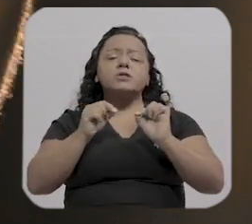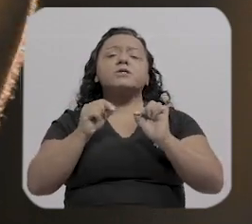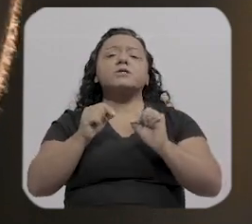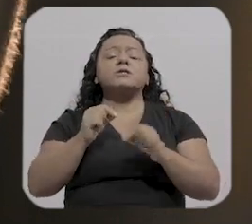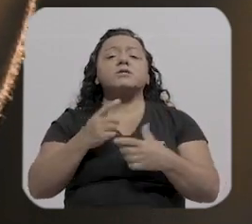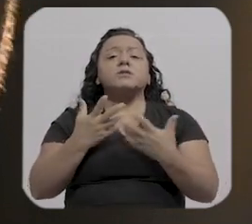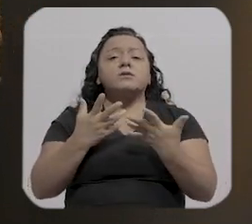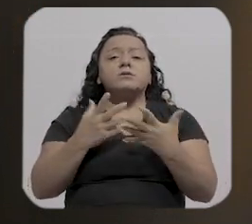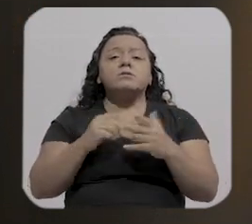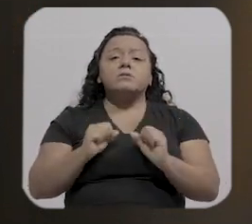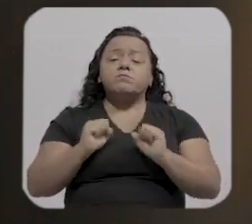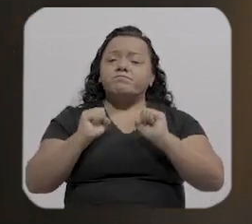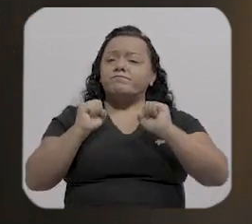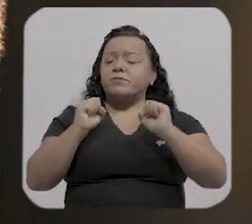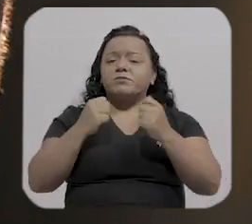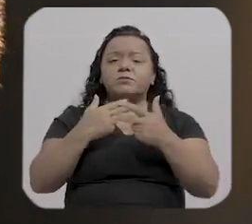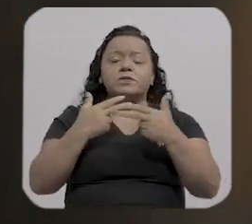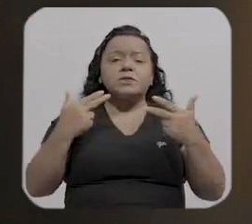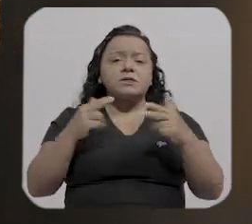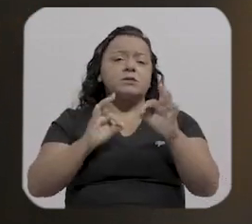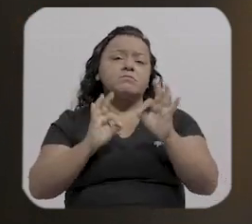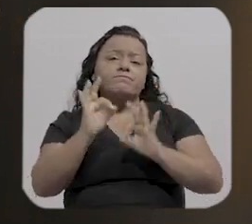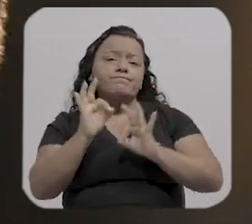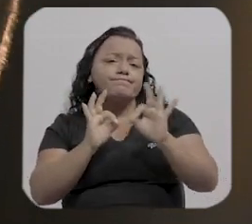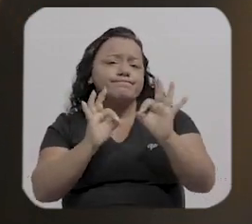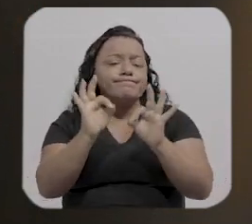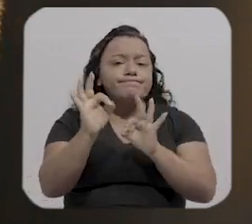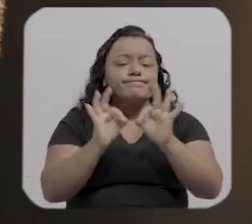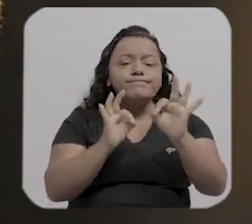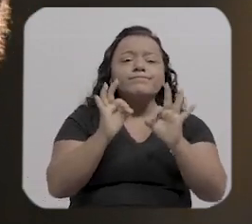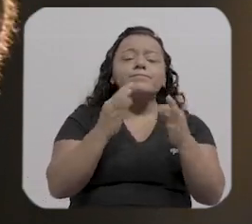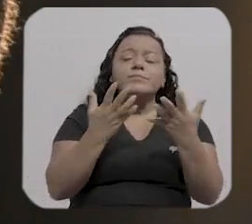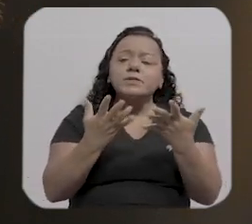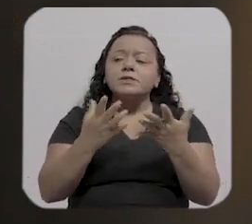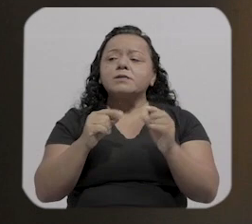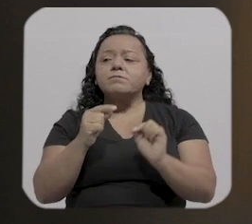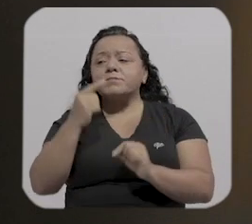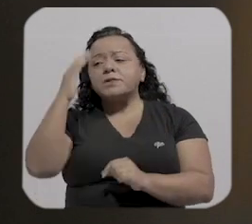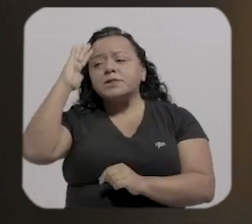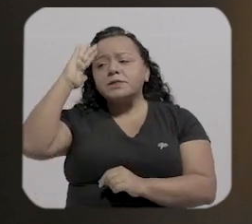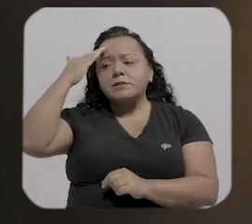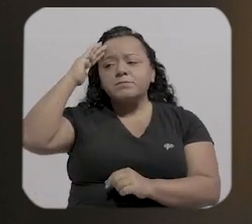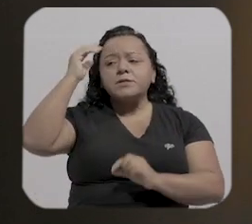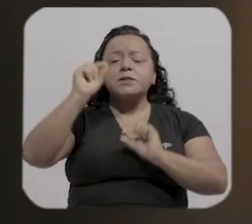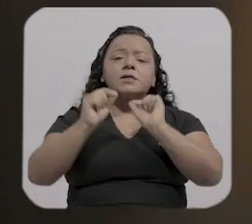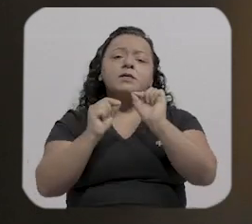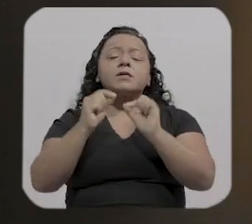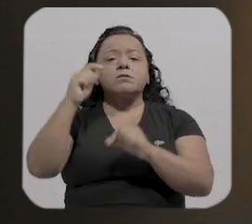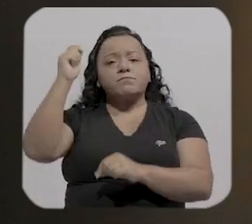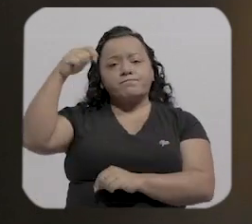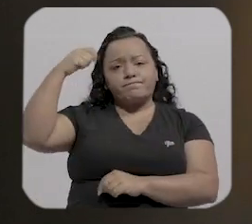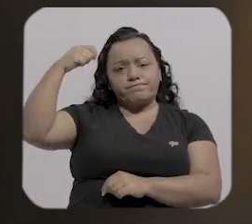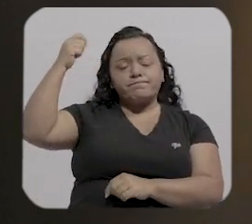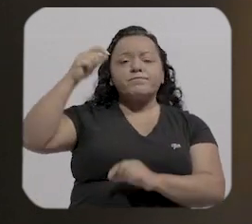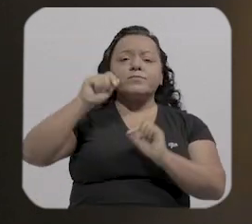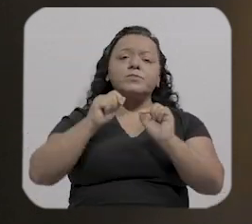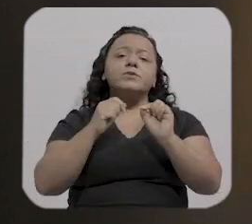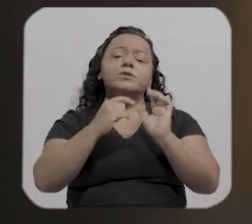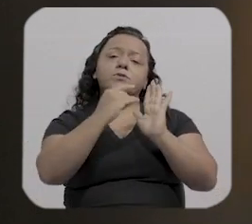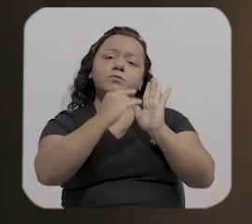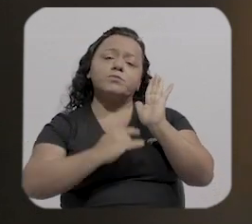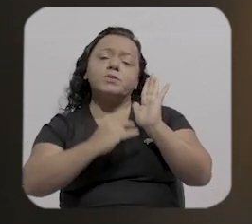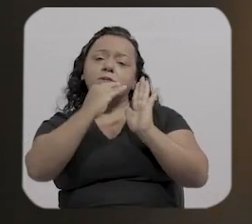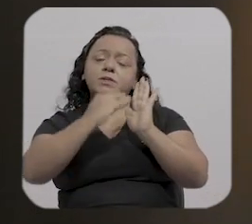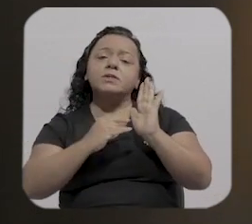socorro, estão pedindo socorro, querem uma ajuda, sei lá, essa é a minha interpretação como artista, como